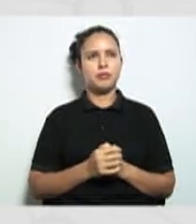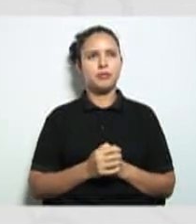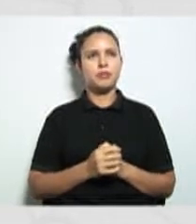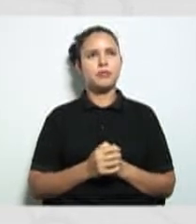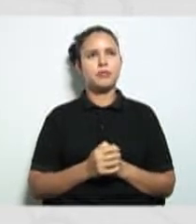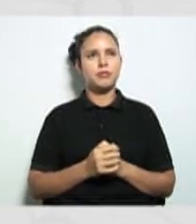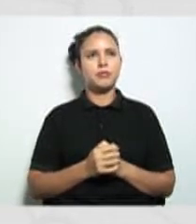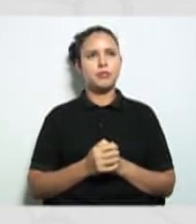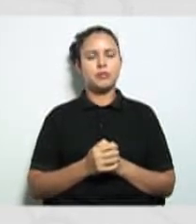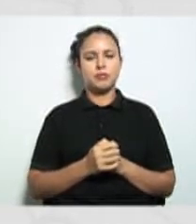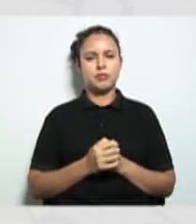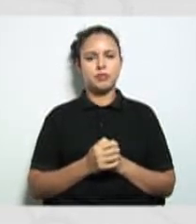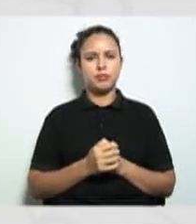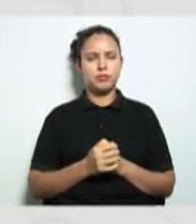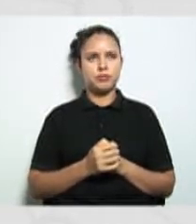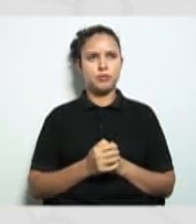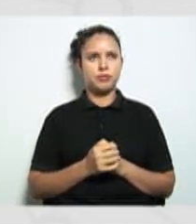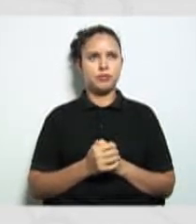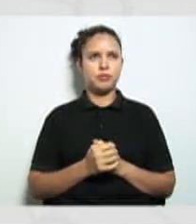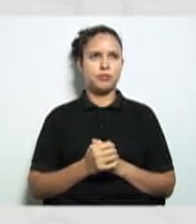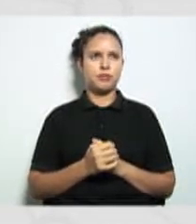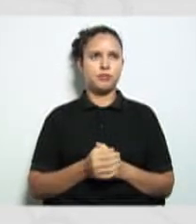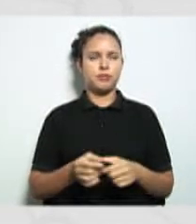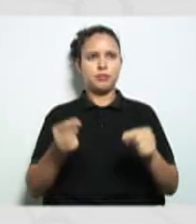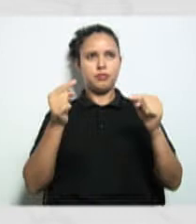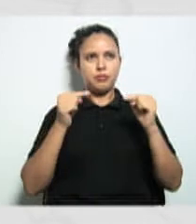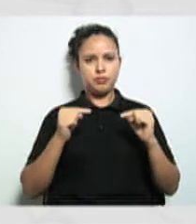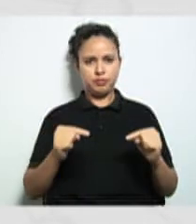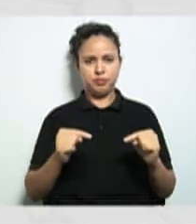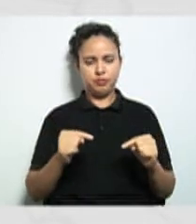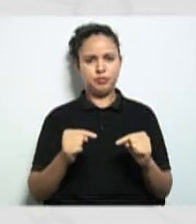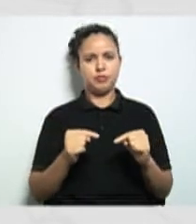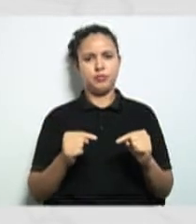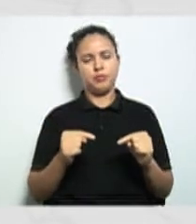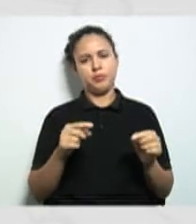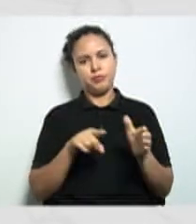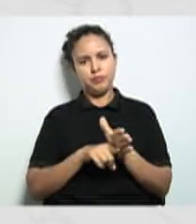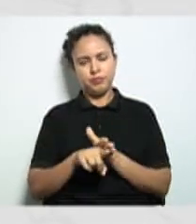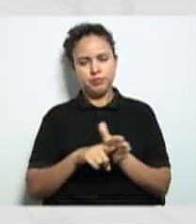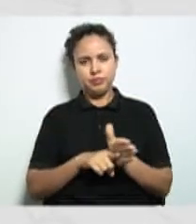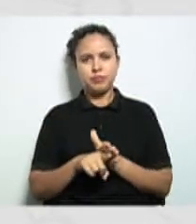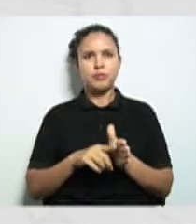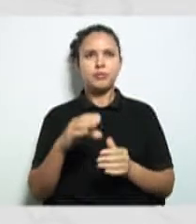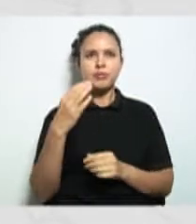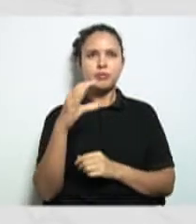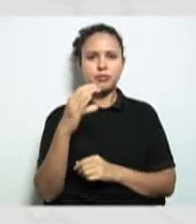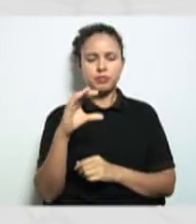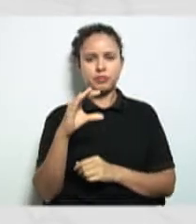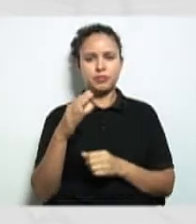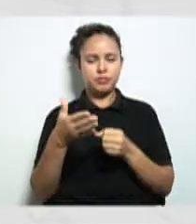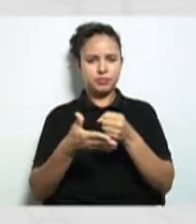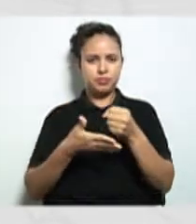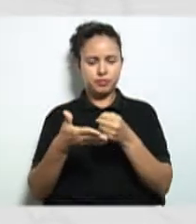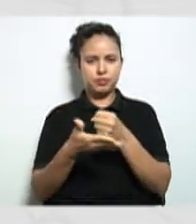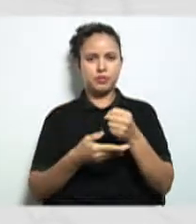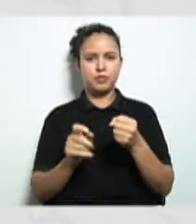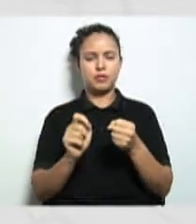afirmativa 2, a pesquisa científica baseia-se